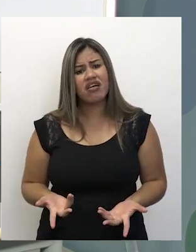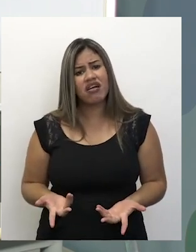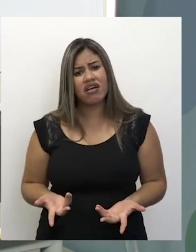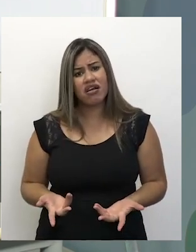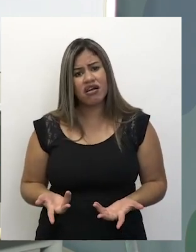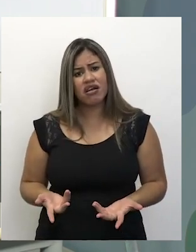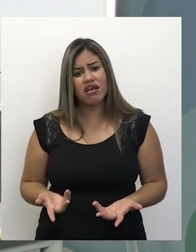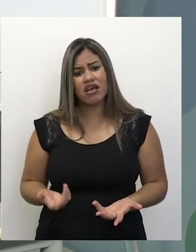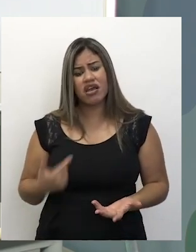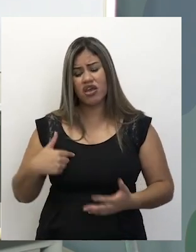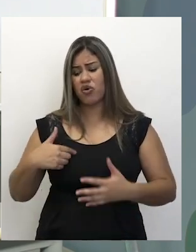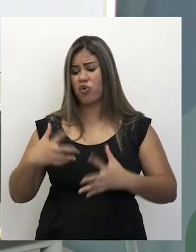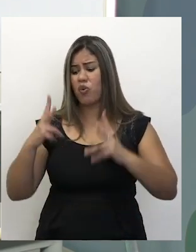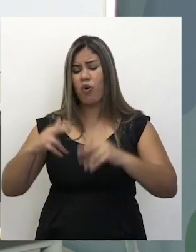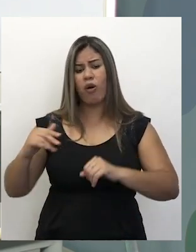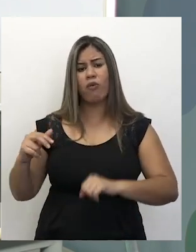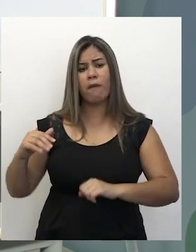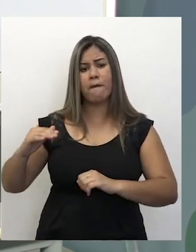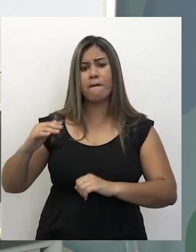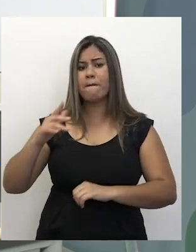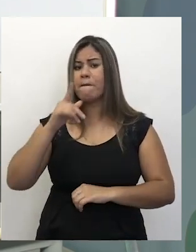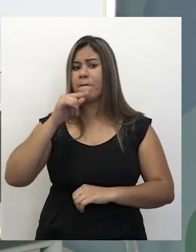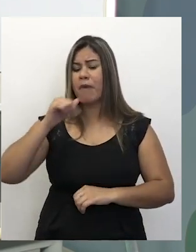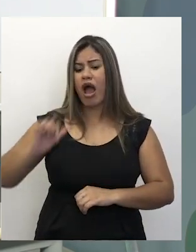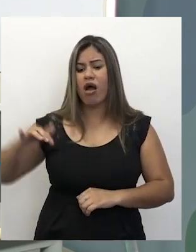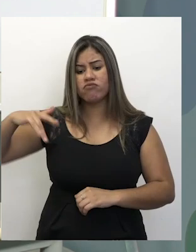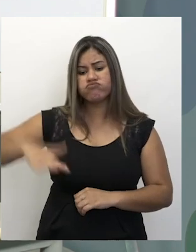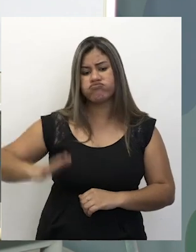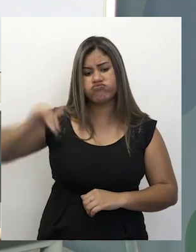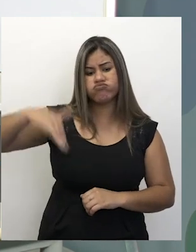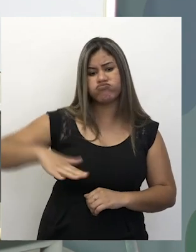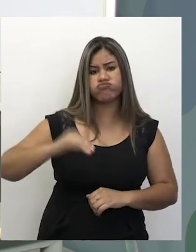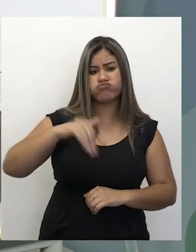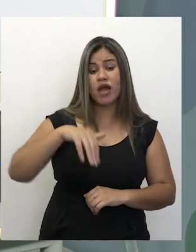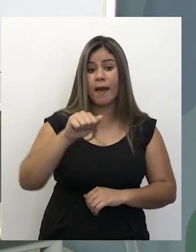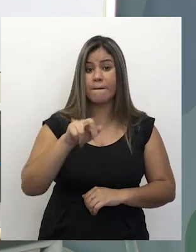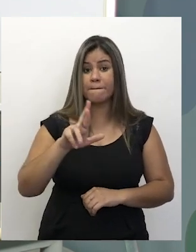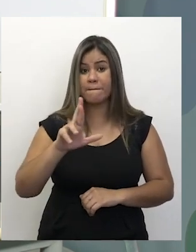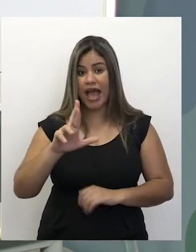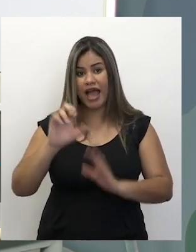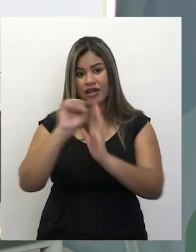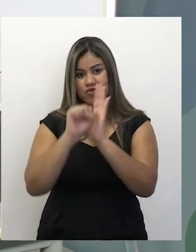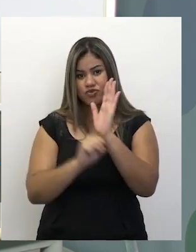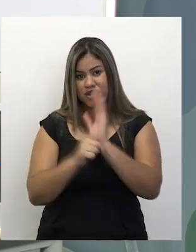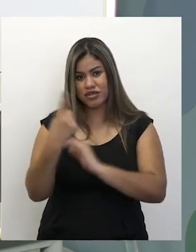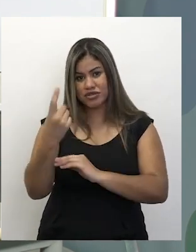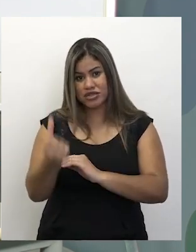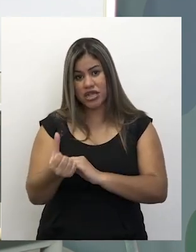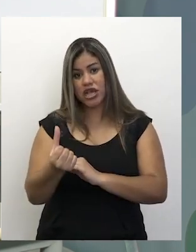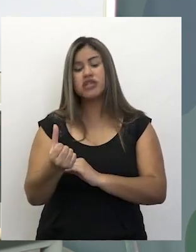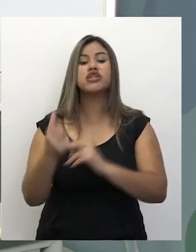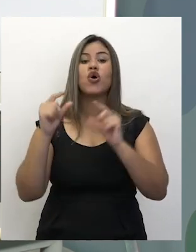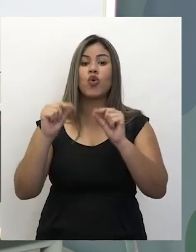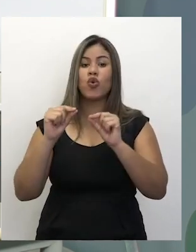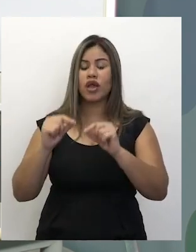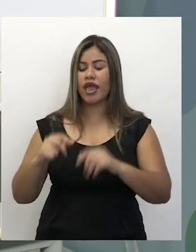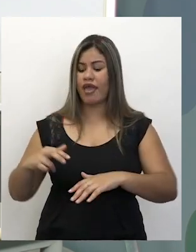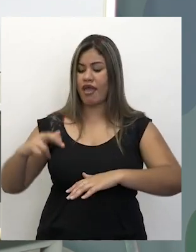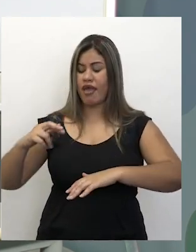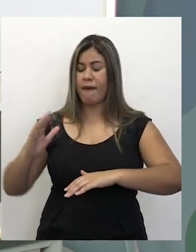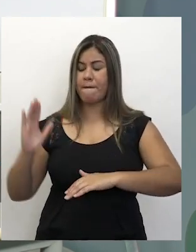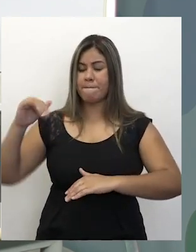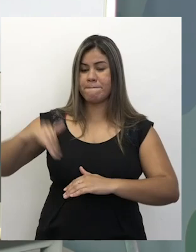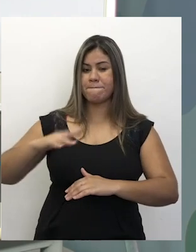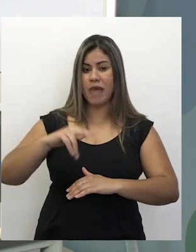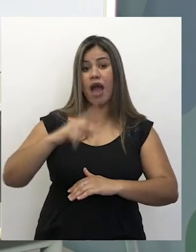amo animais Brasil o agente o Mack lá no português o século 16 é o lugar que mata eu andando em bravo mar